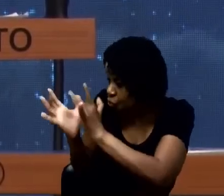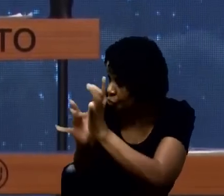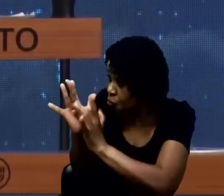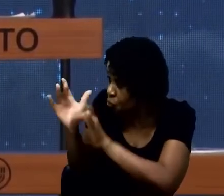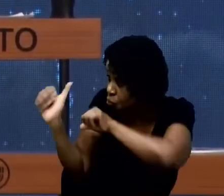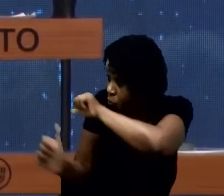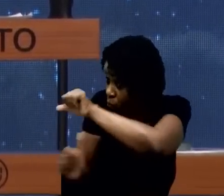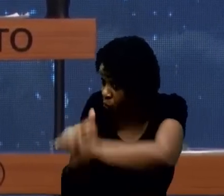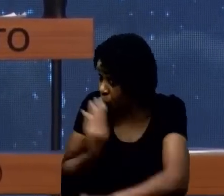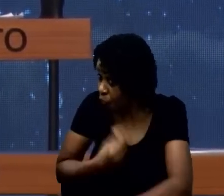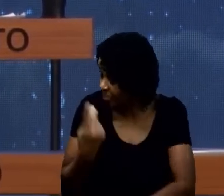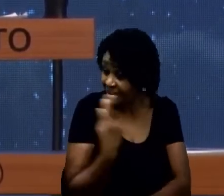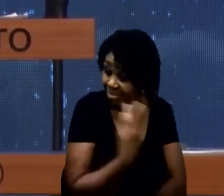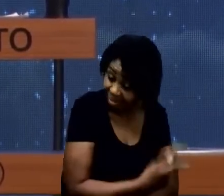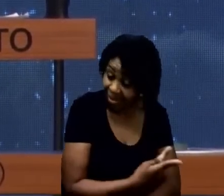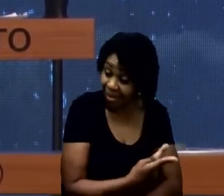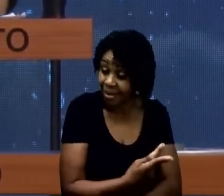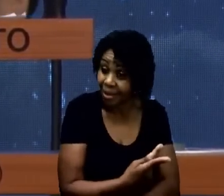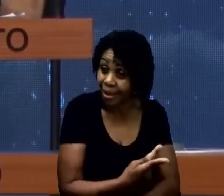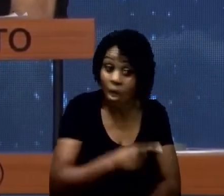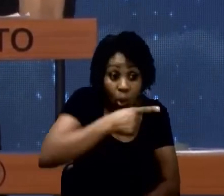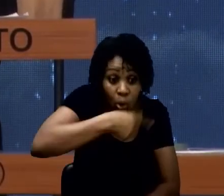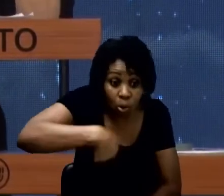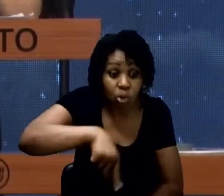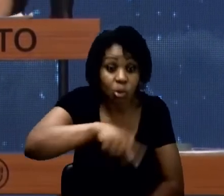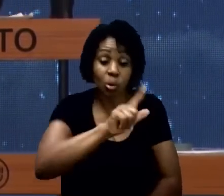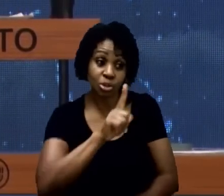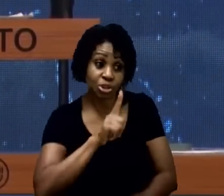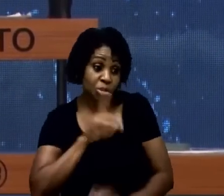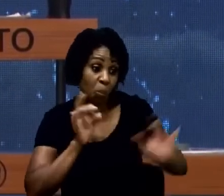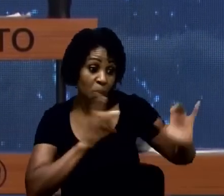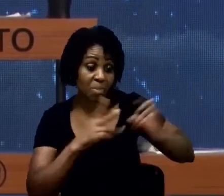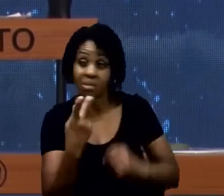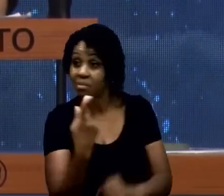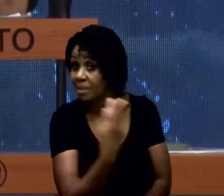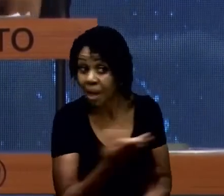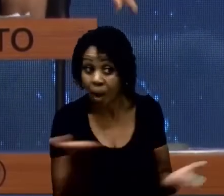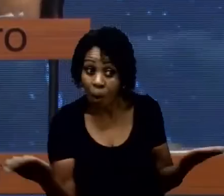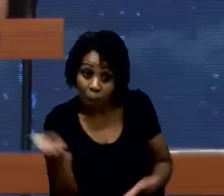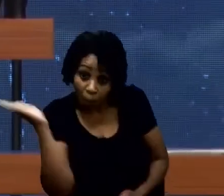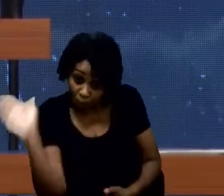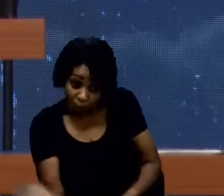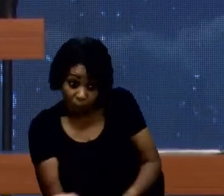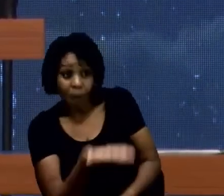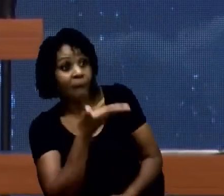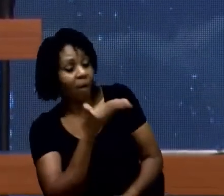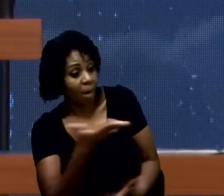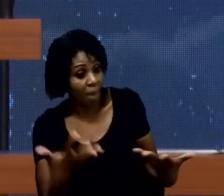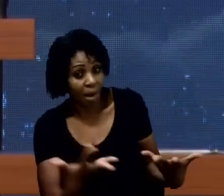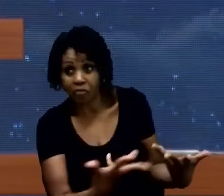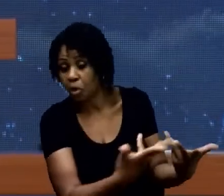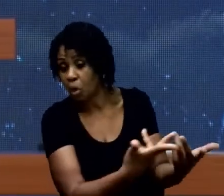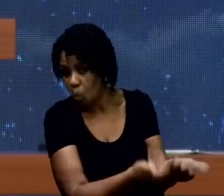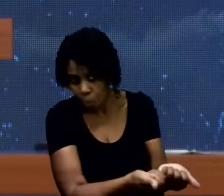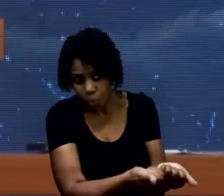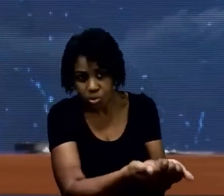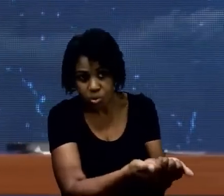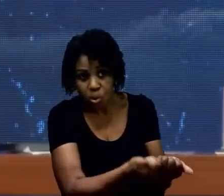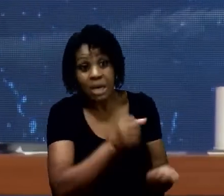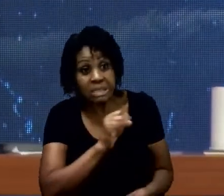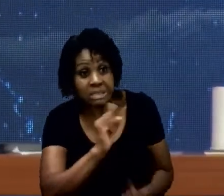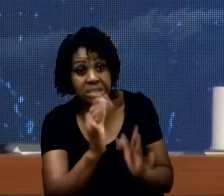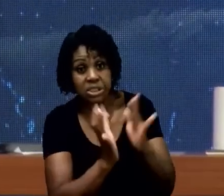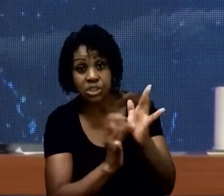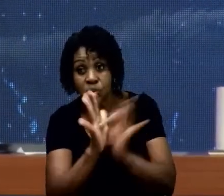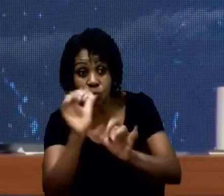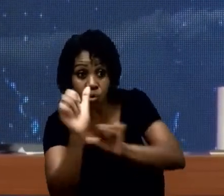mudou a vida desse homem. Nós tínhamos medo desse homem. Agora olha o estado que está esse homem. Gente, se ele fez isso